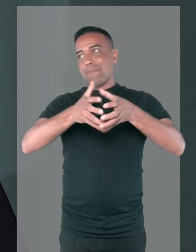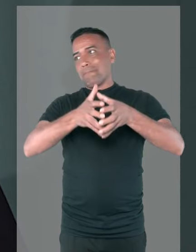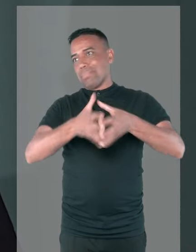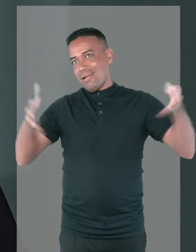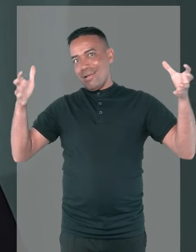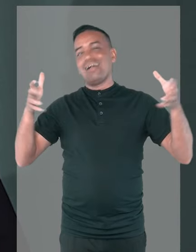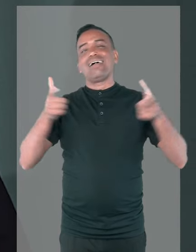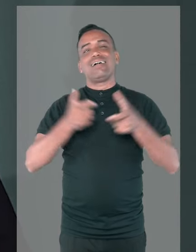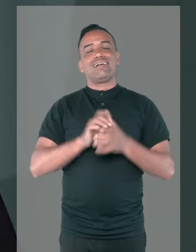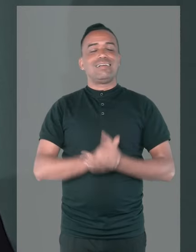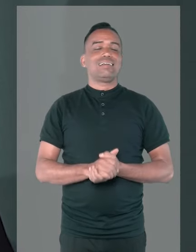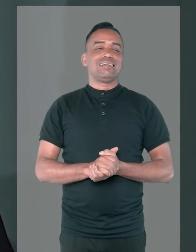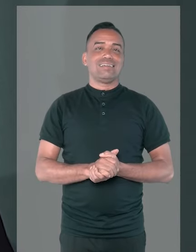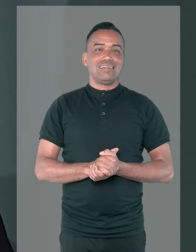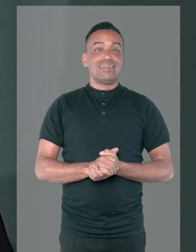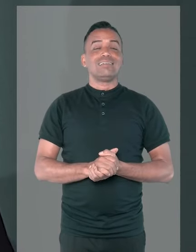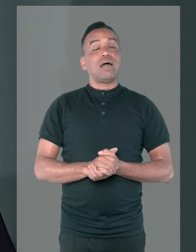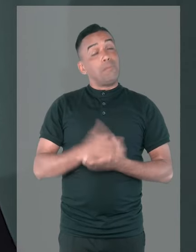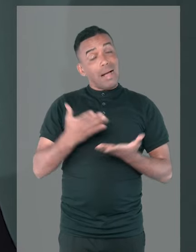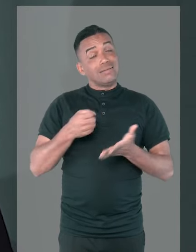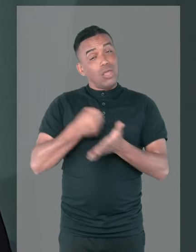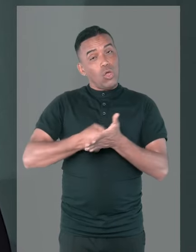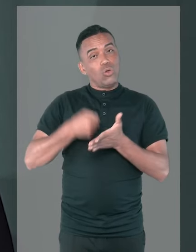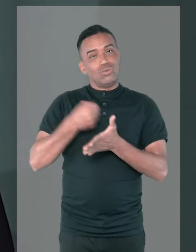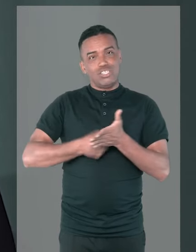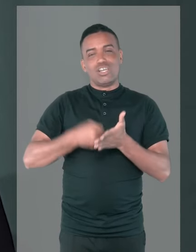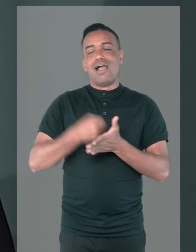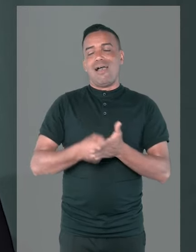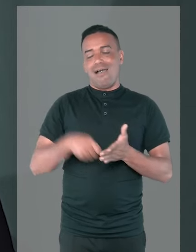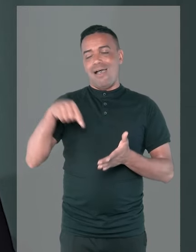assim, empedernido e dedicado à urbe, né?